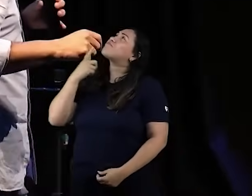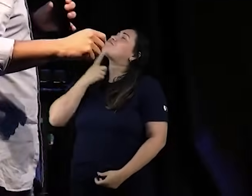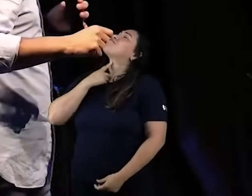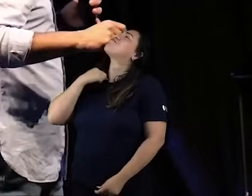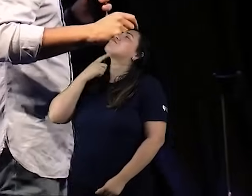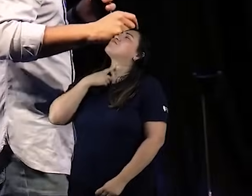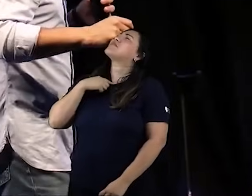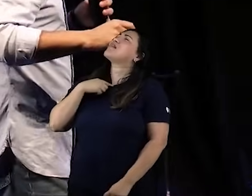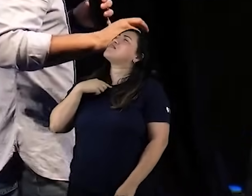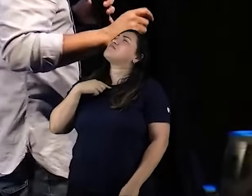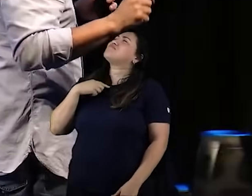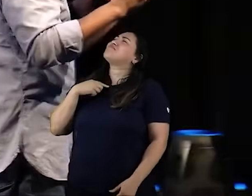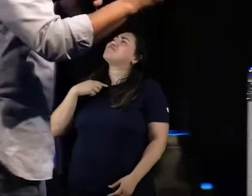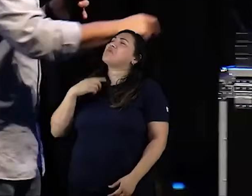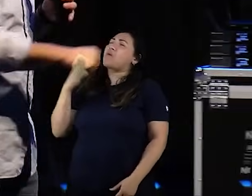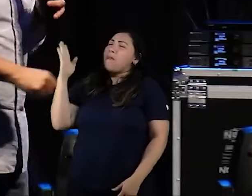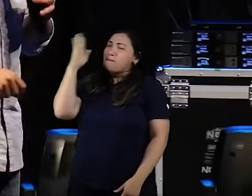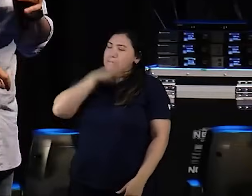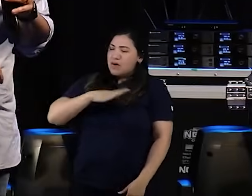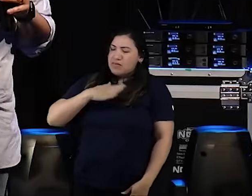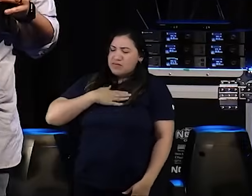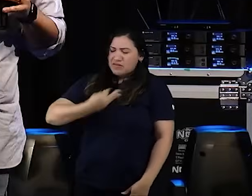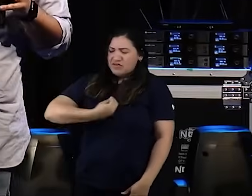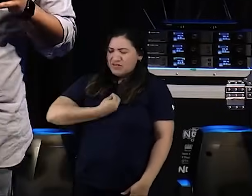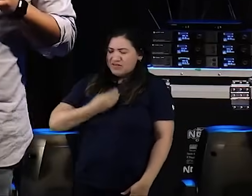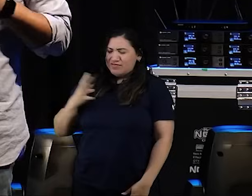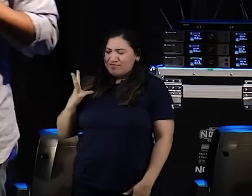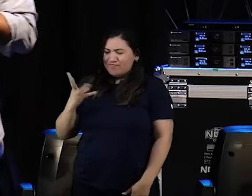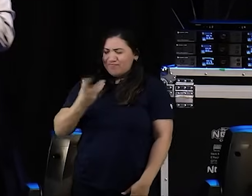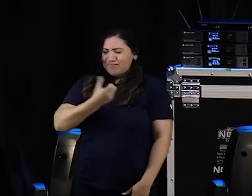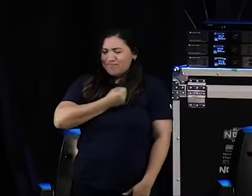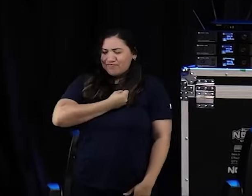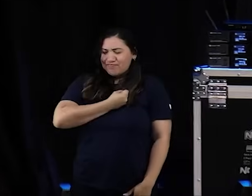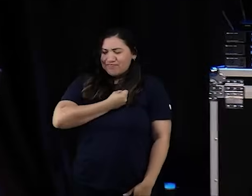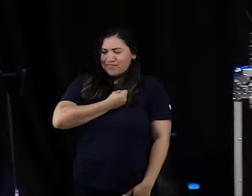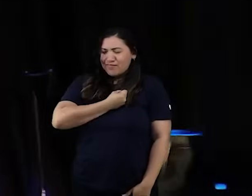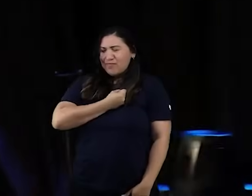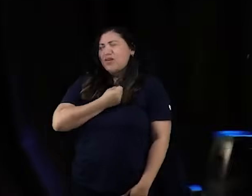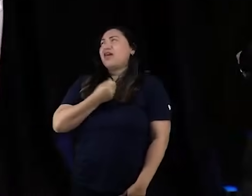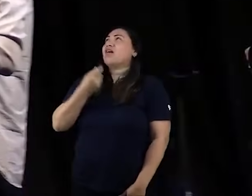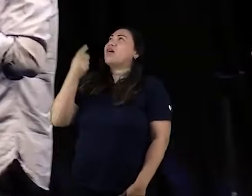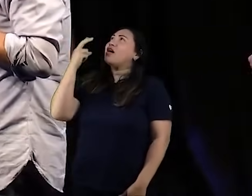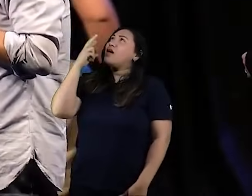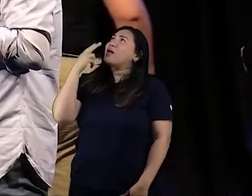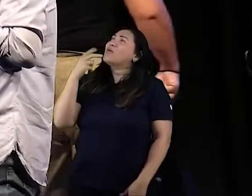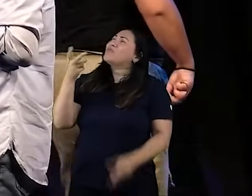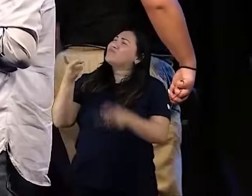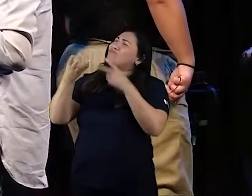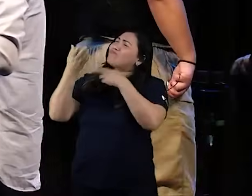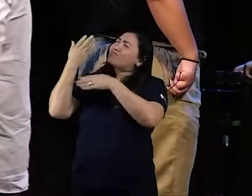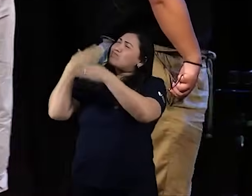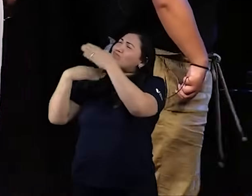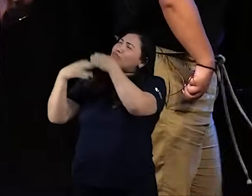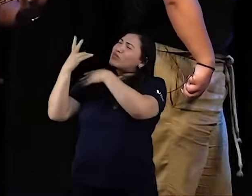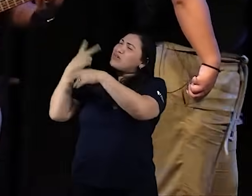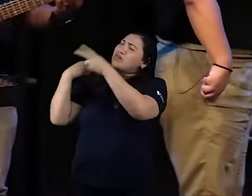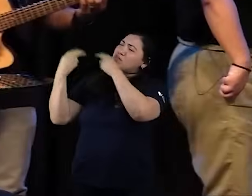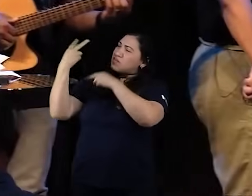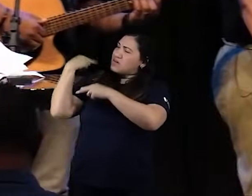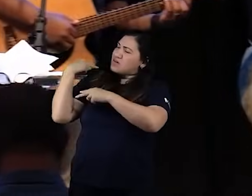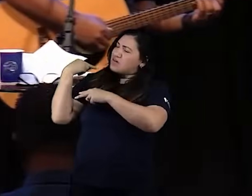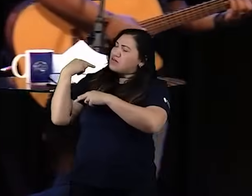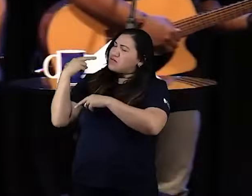me condenar é me salvar mas eu olho para trás ol para e eu